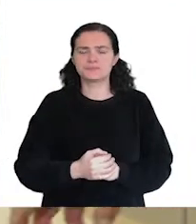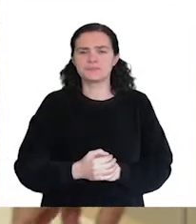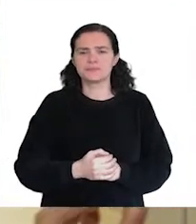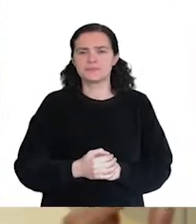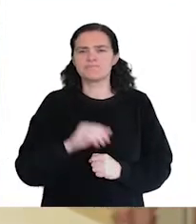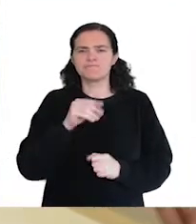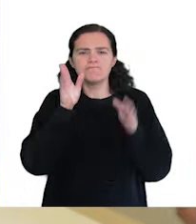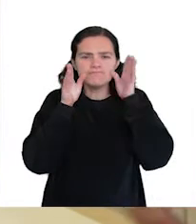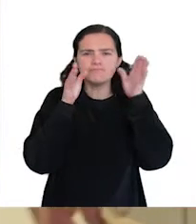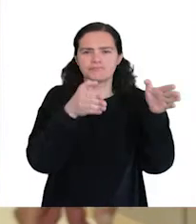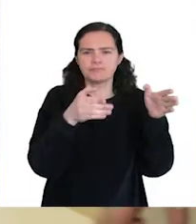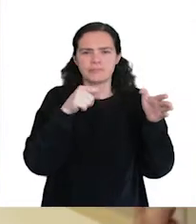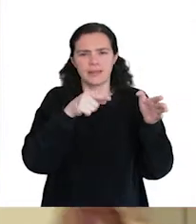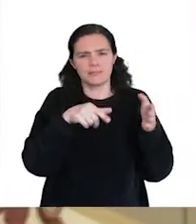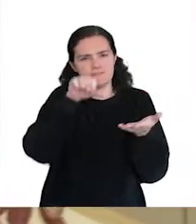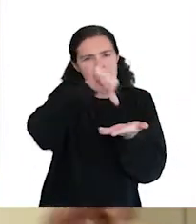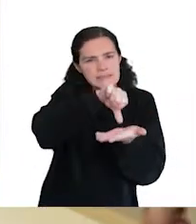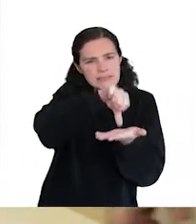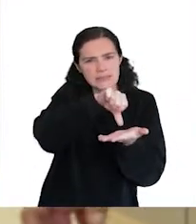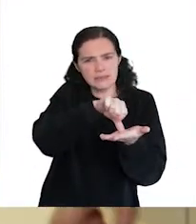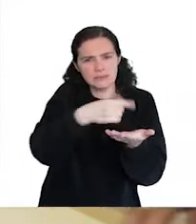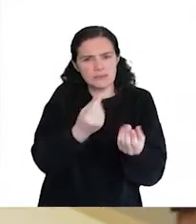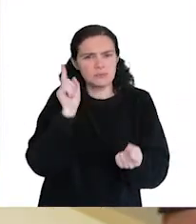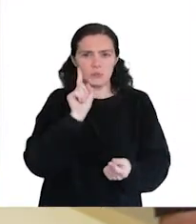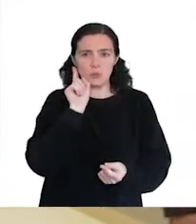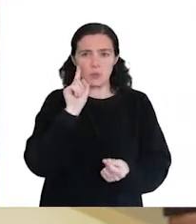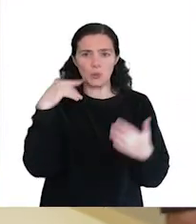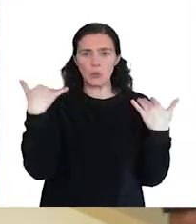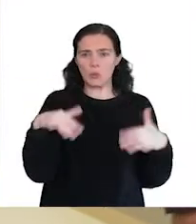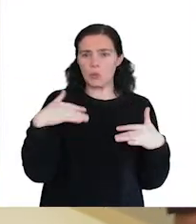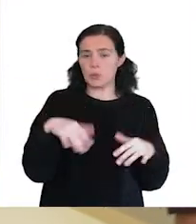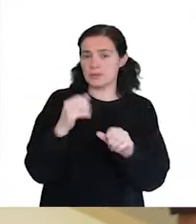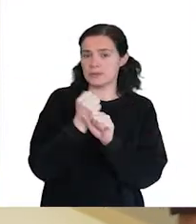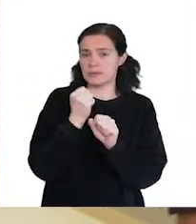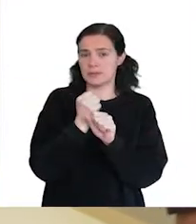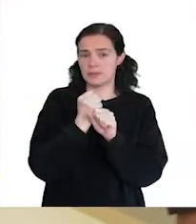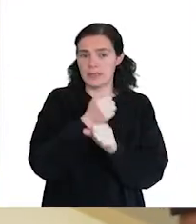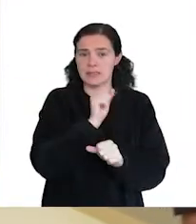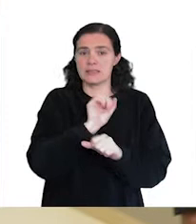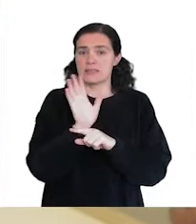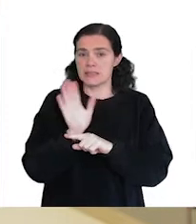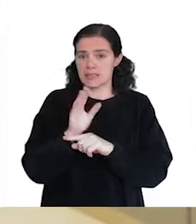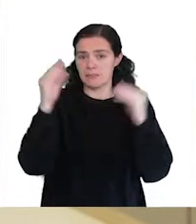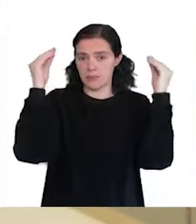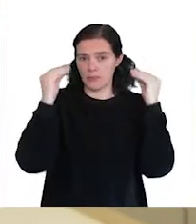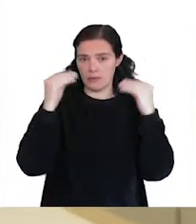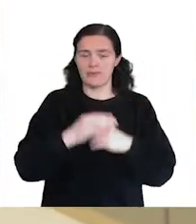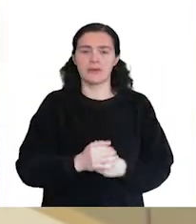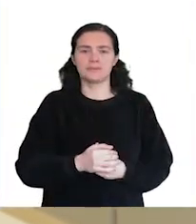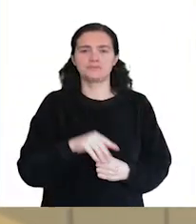é o foco, um dos núcleos, um centro de gravidade do trabalho da Casa do Cinema Manuel de